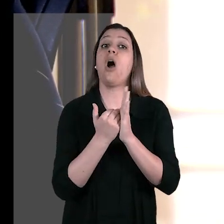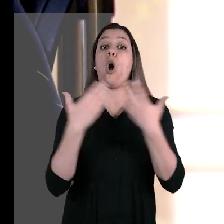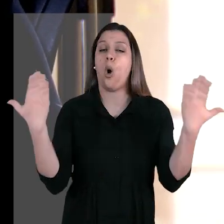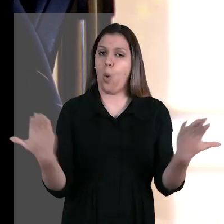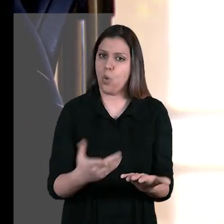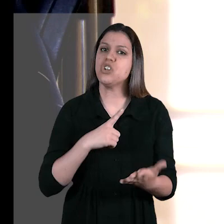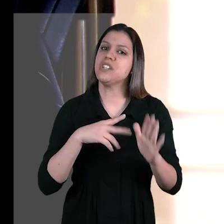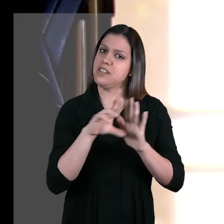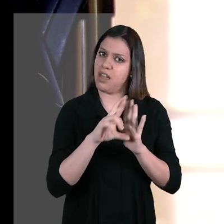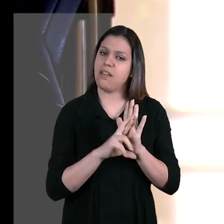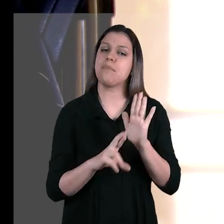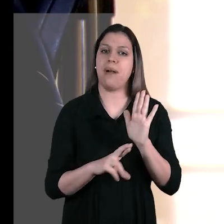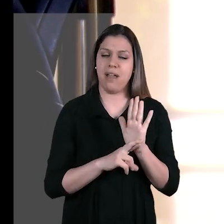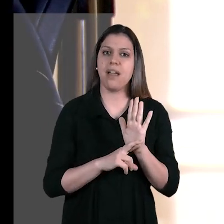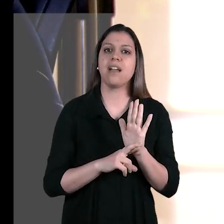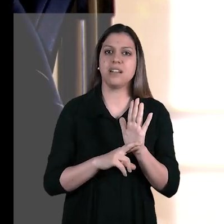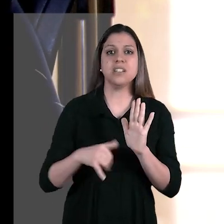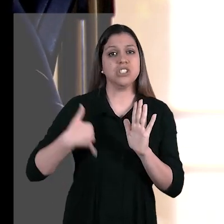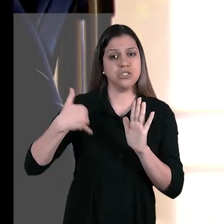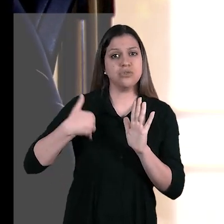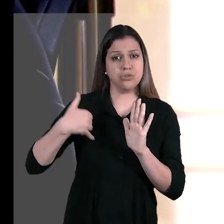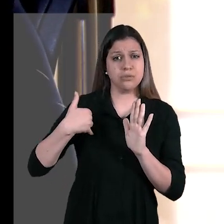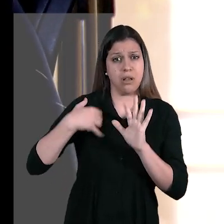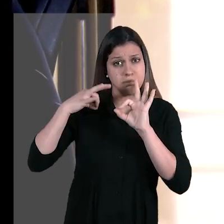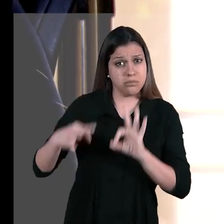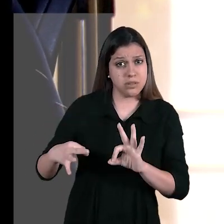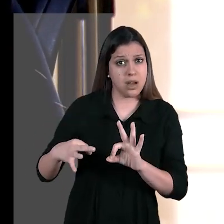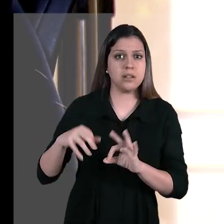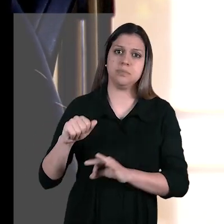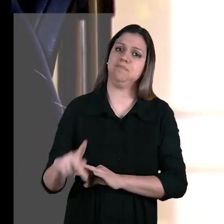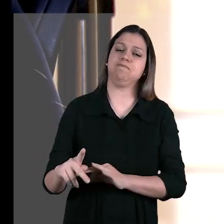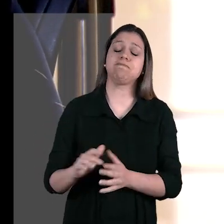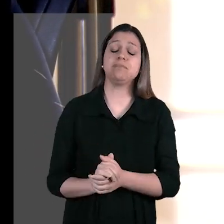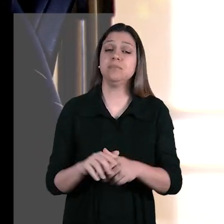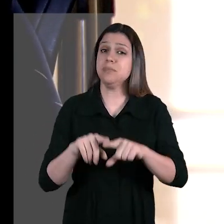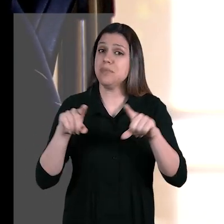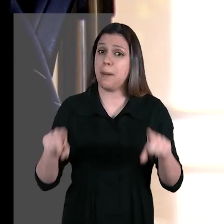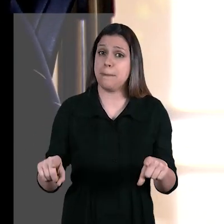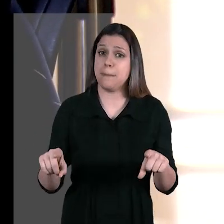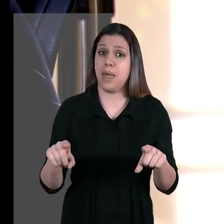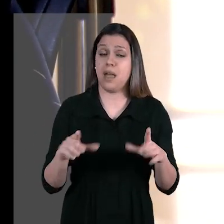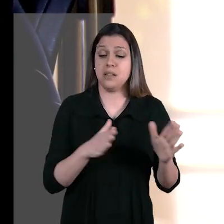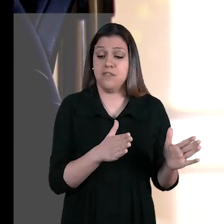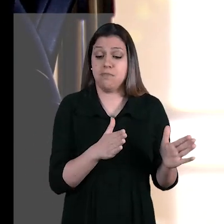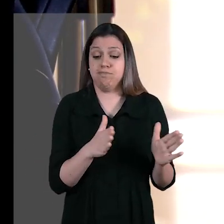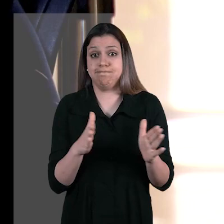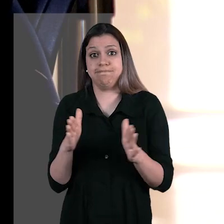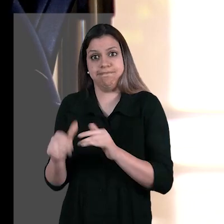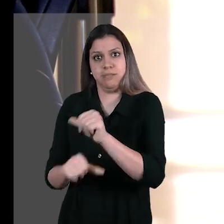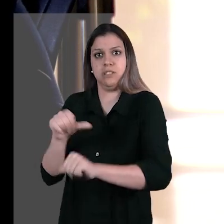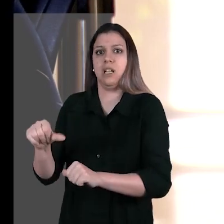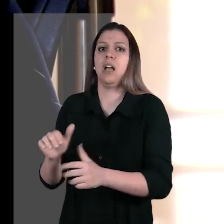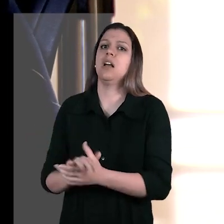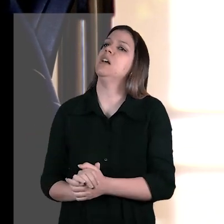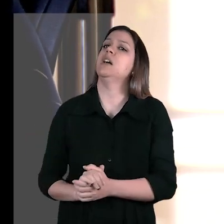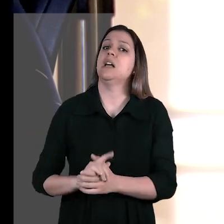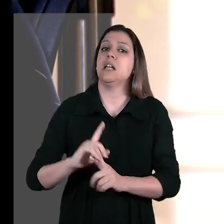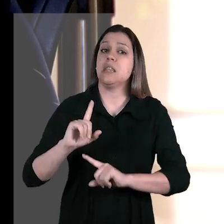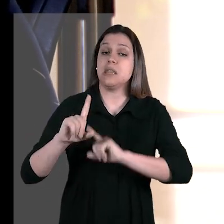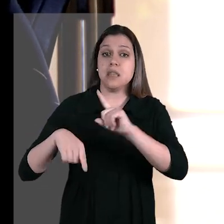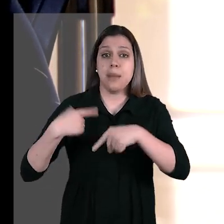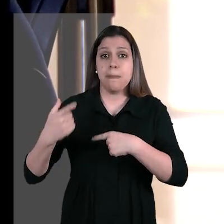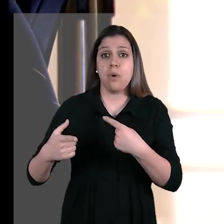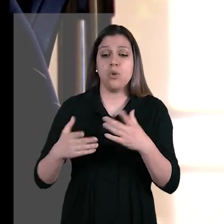vai passar a ter uma idade mínima. Então, nós vamos ter uma transição, mas a partir do momento em que passar essa regra